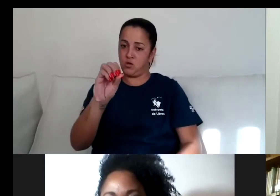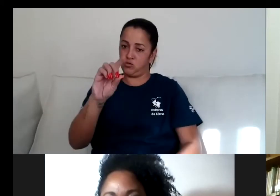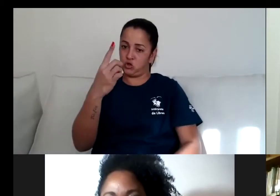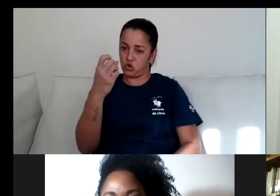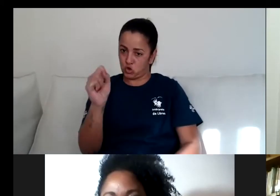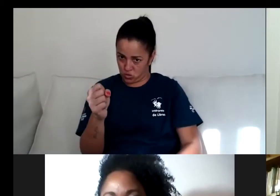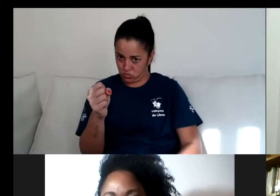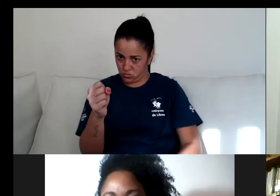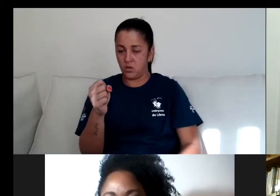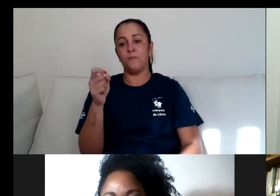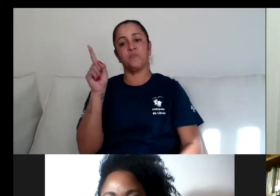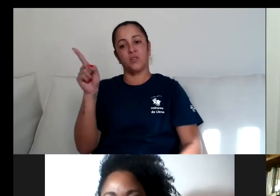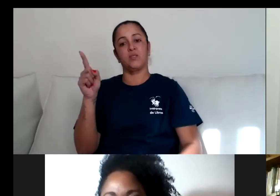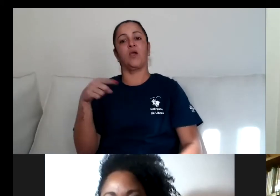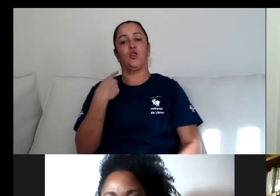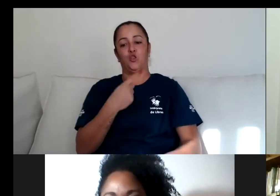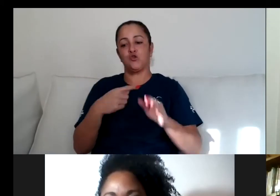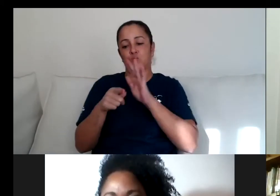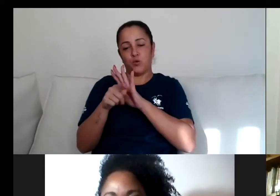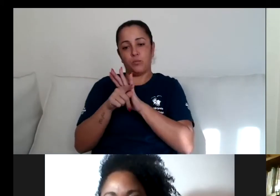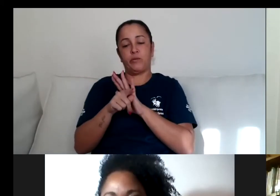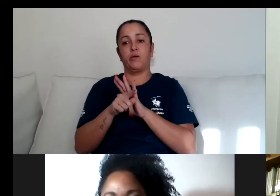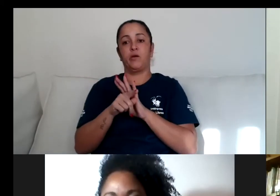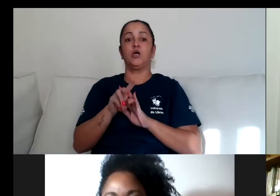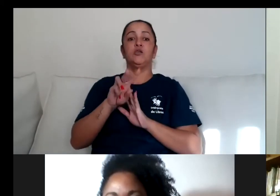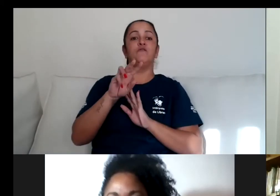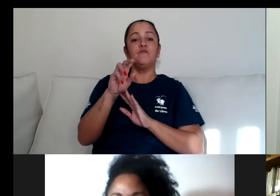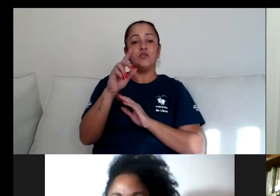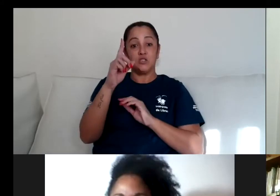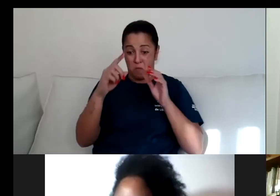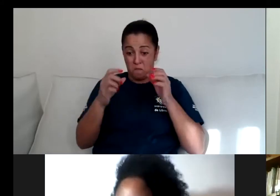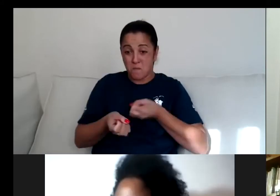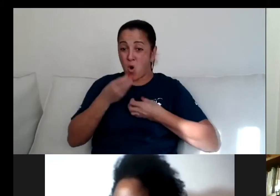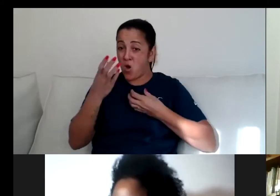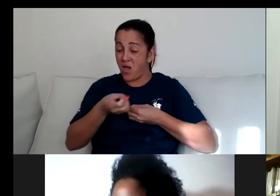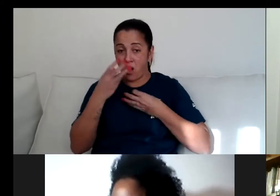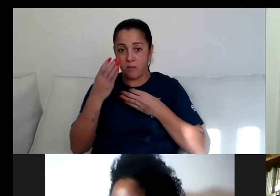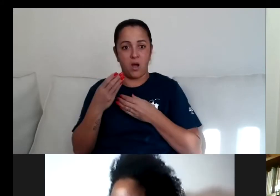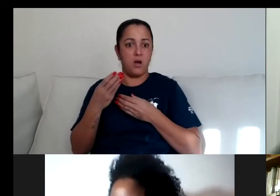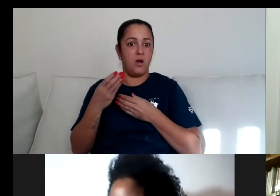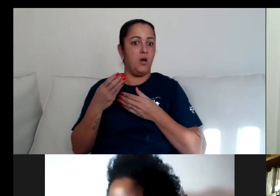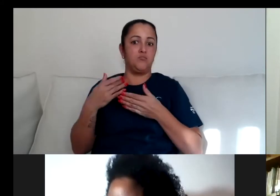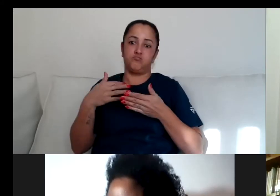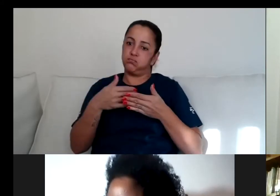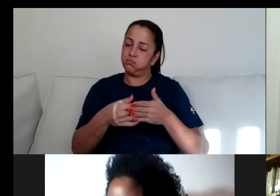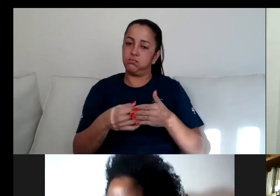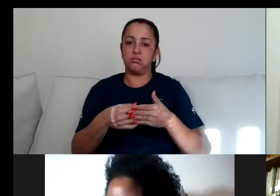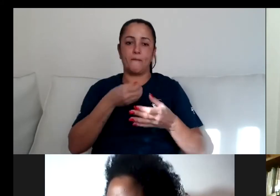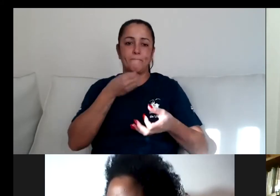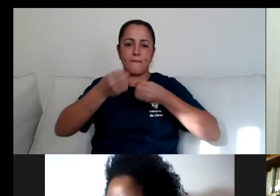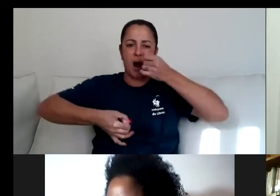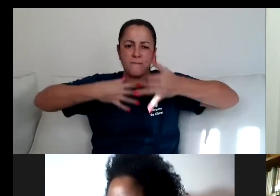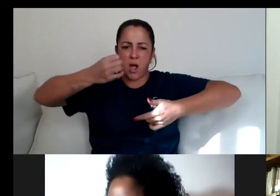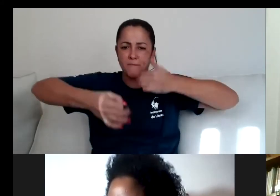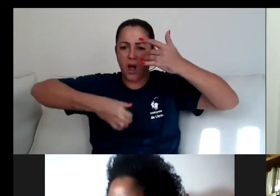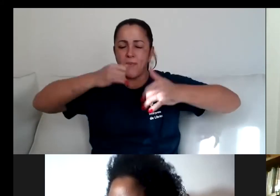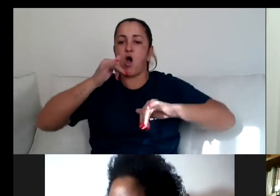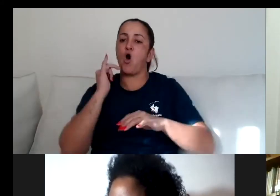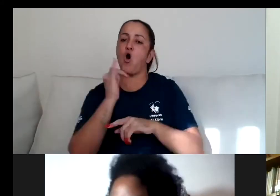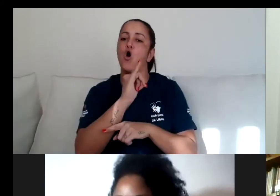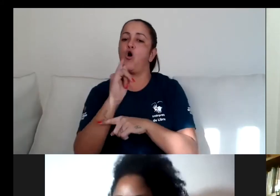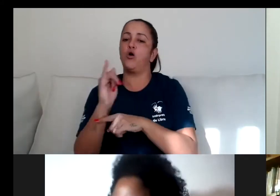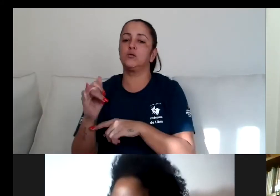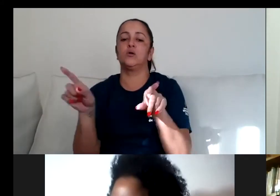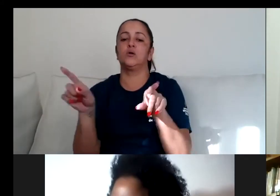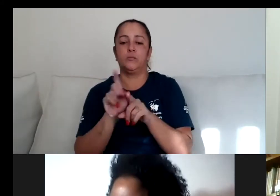oferenda, pela Ciclo Contínuo Editorial. Ela tem publicado poemas e crônicas em diversas revistas e